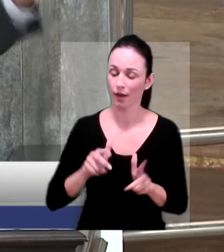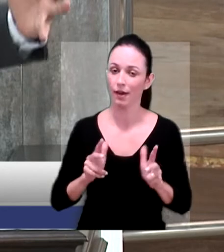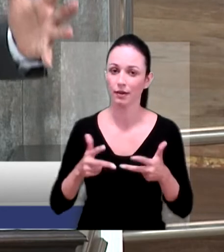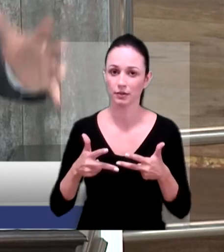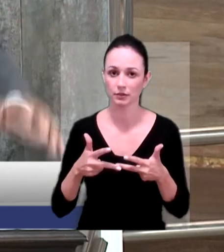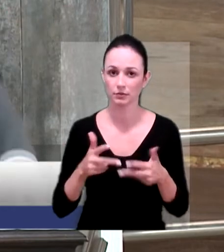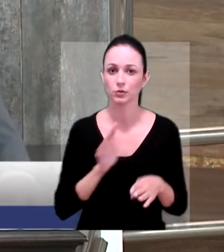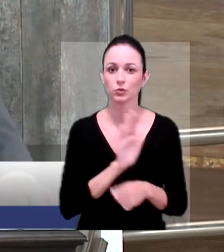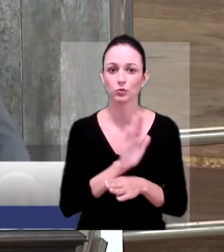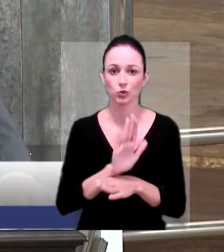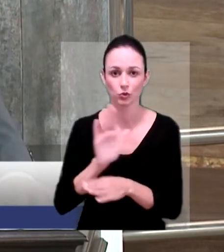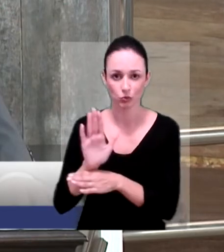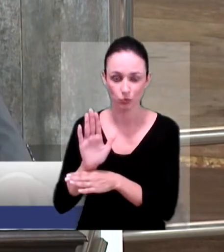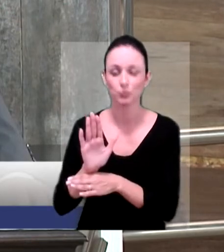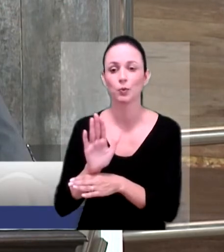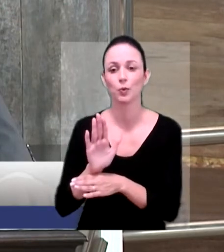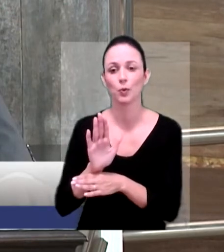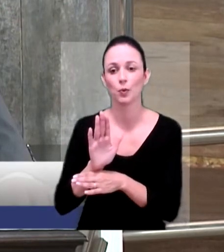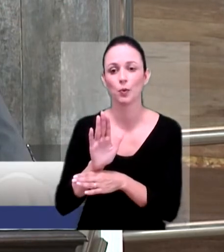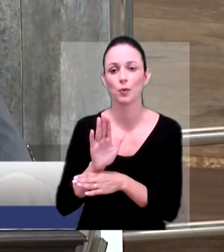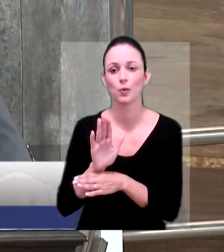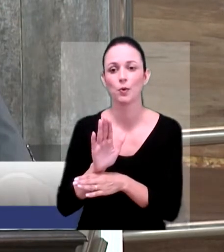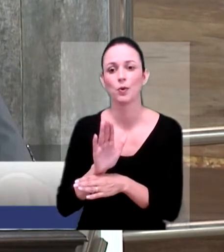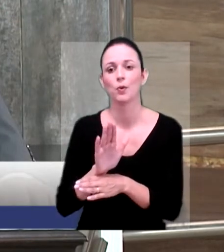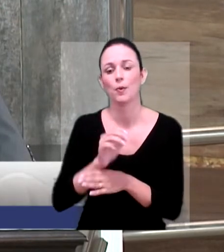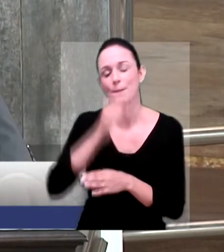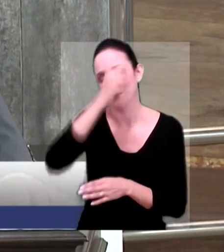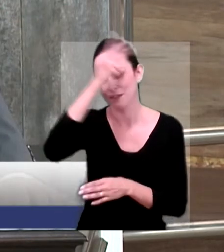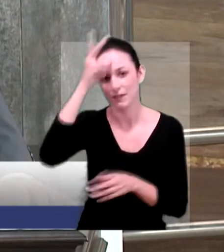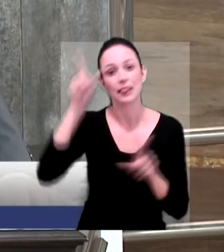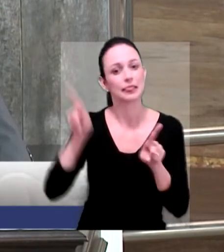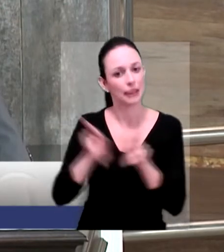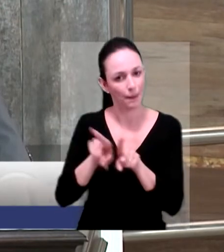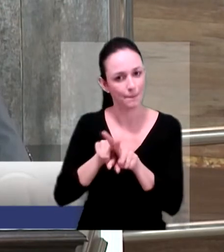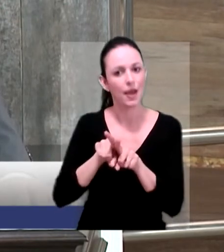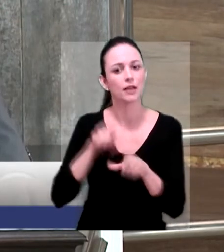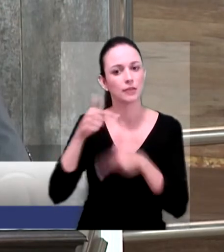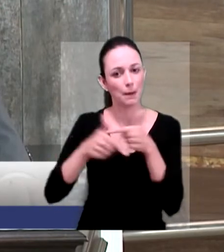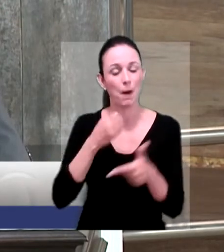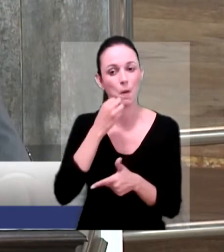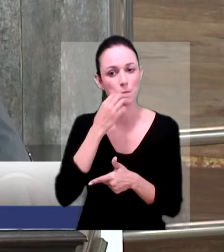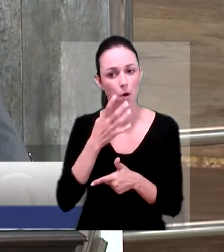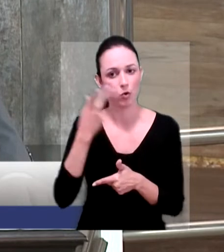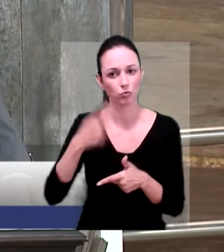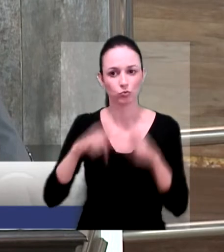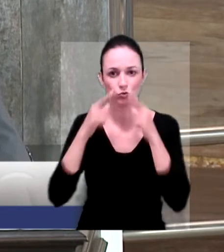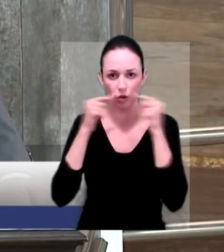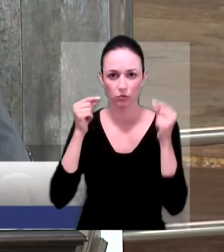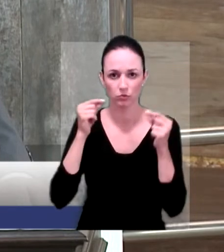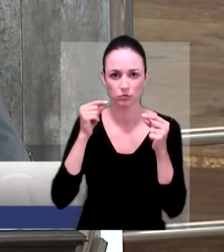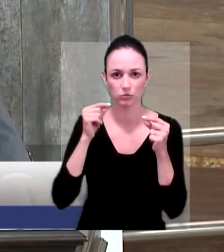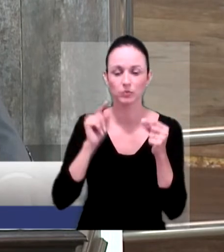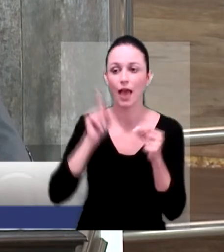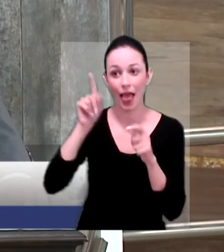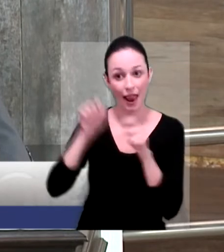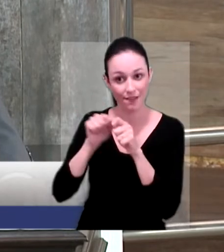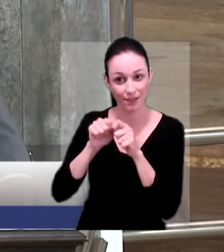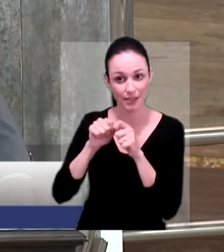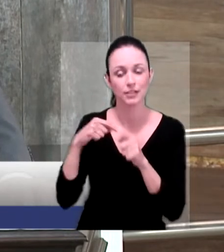também faça um trabalho bom para a nossa Jaú, que ele fazendo isso, todos vão ganhar com